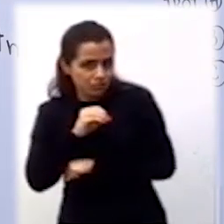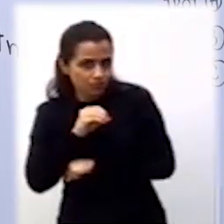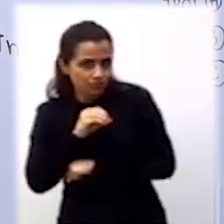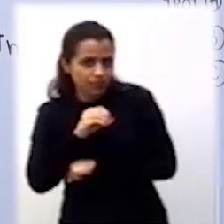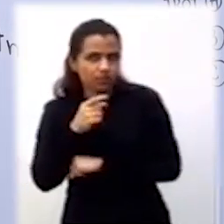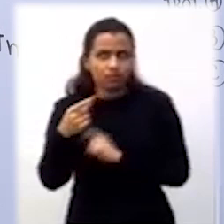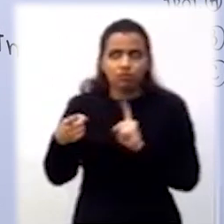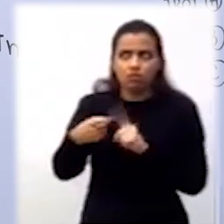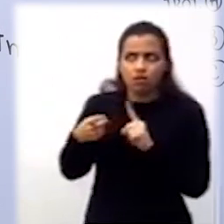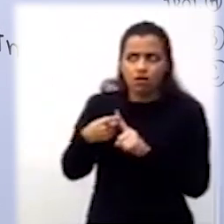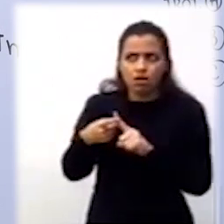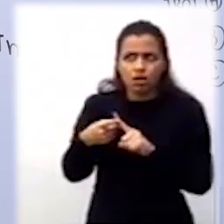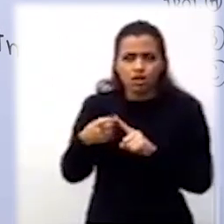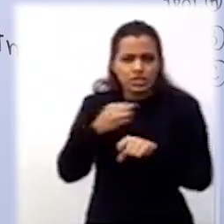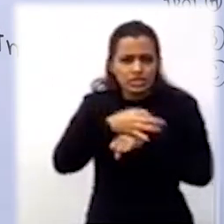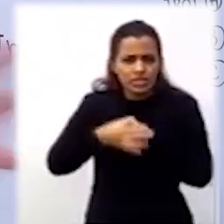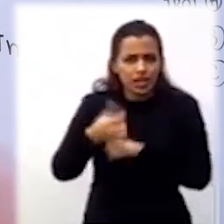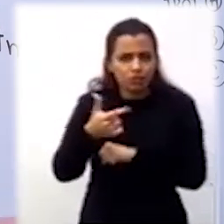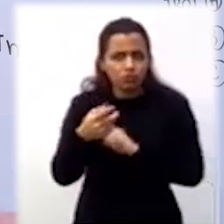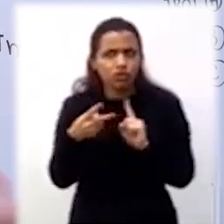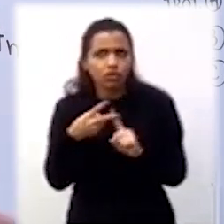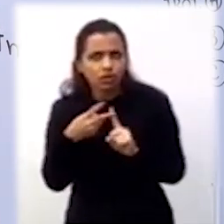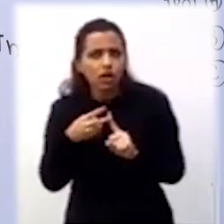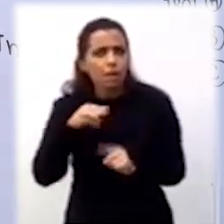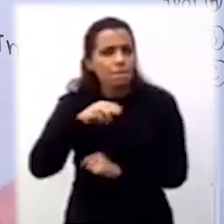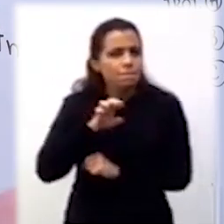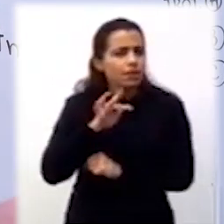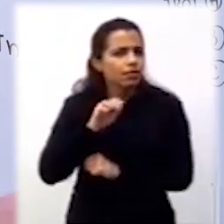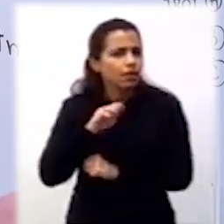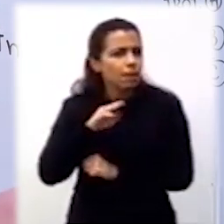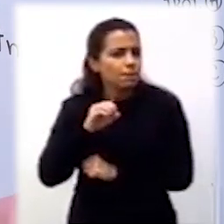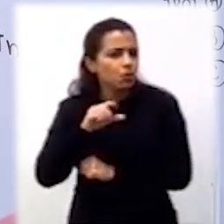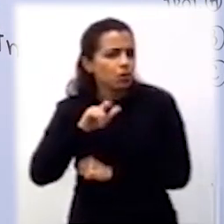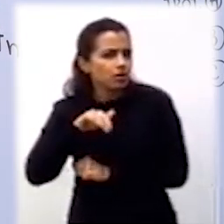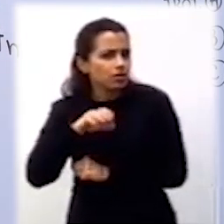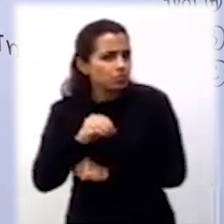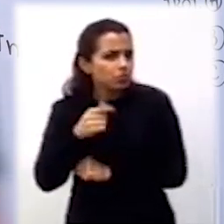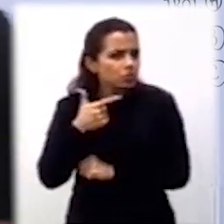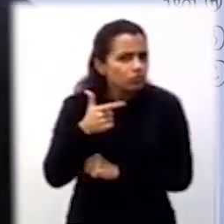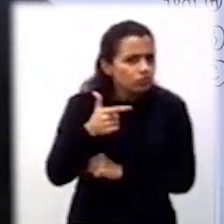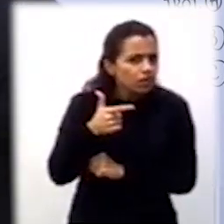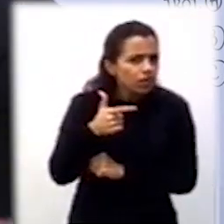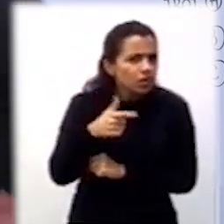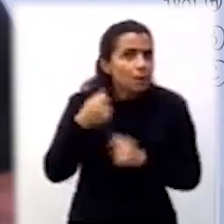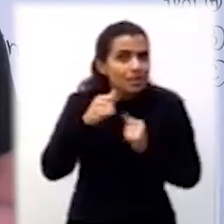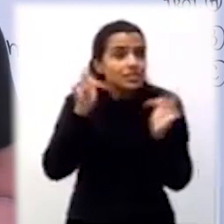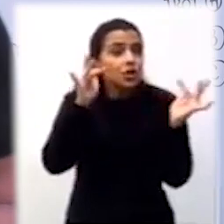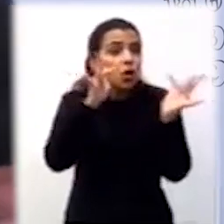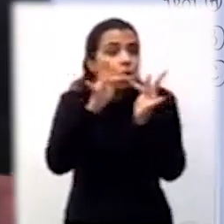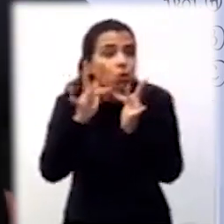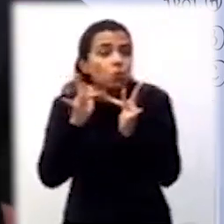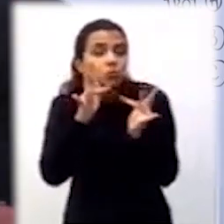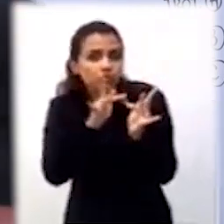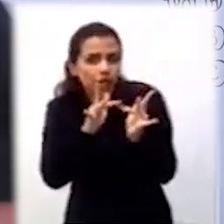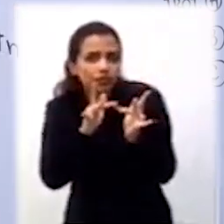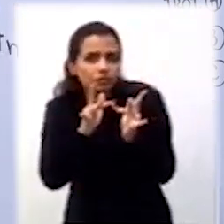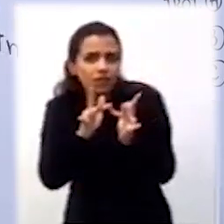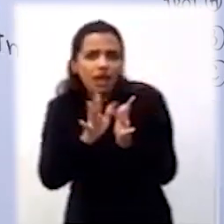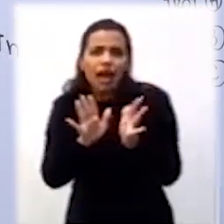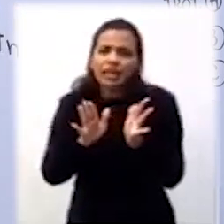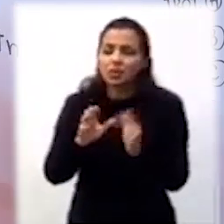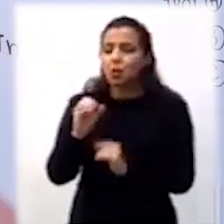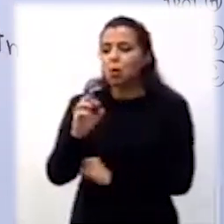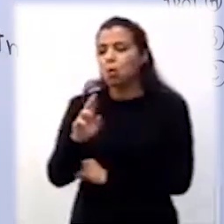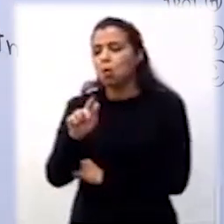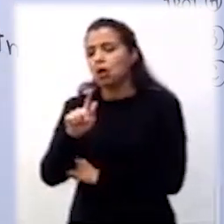ele não possui metabolismo, então ele tem que infectar uma célula para poder tirar tudo da célula? Sim. Então não vai me marcar em prova que vírus tem